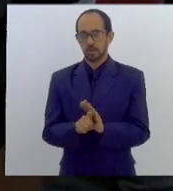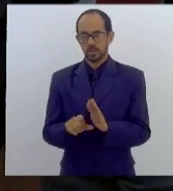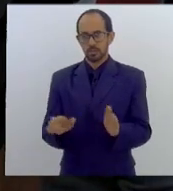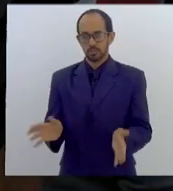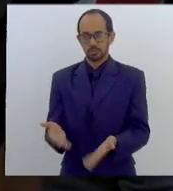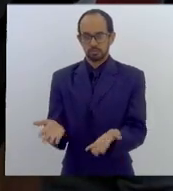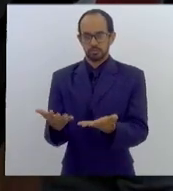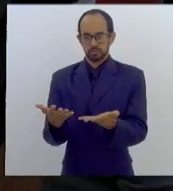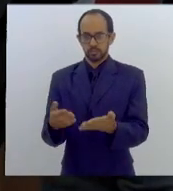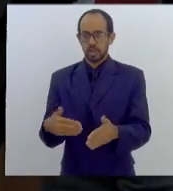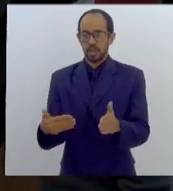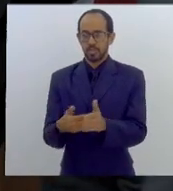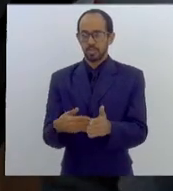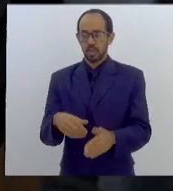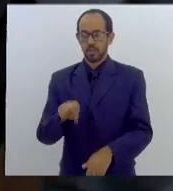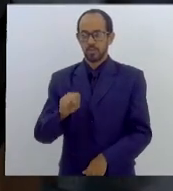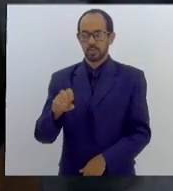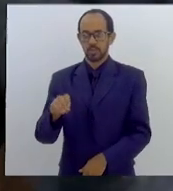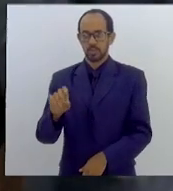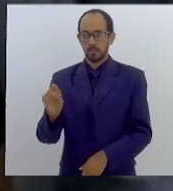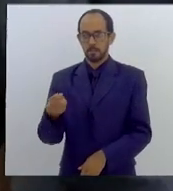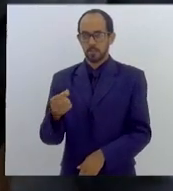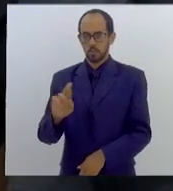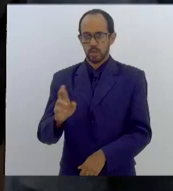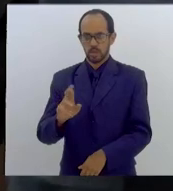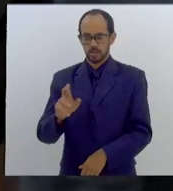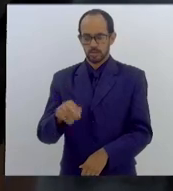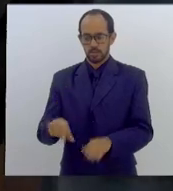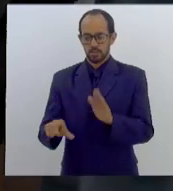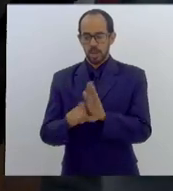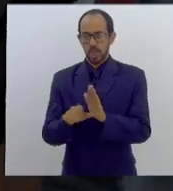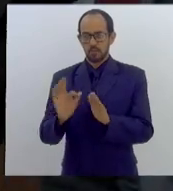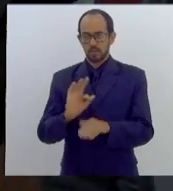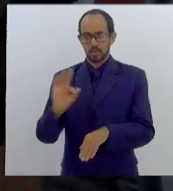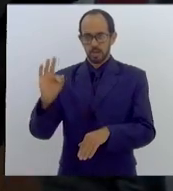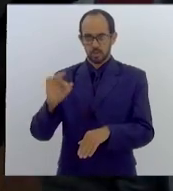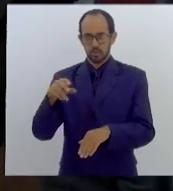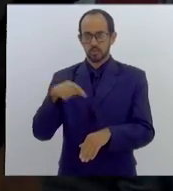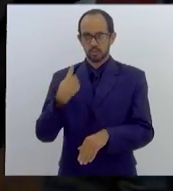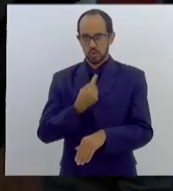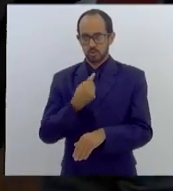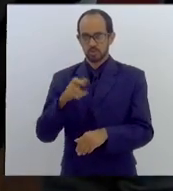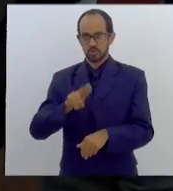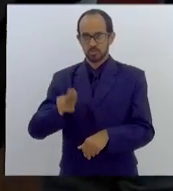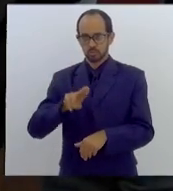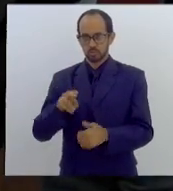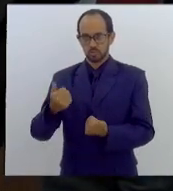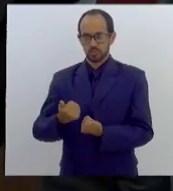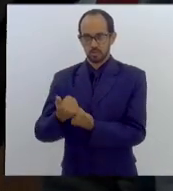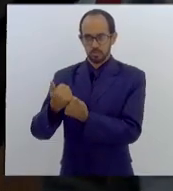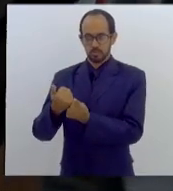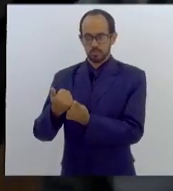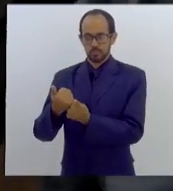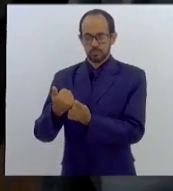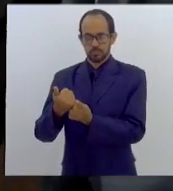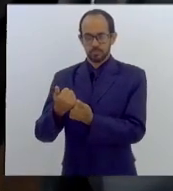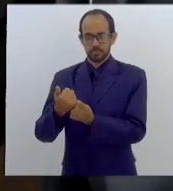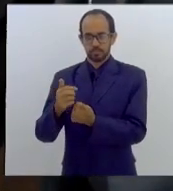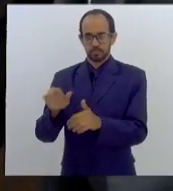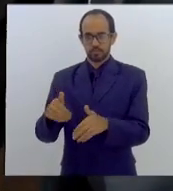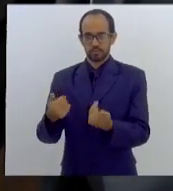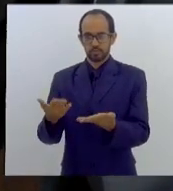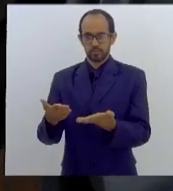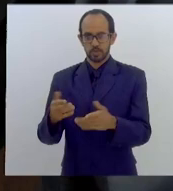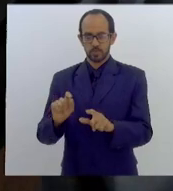até 80 mil reais hoje, em lei federal, inclusive, que a gente está usando subsidiariamente. Se possível, deputado Luiz Paulo,